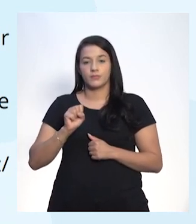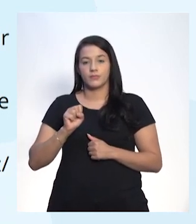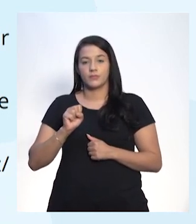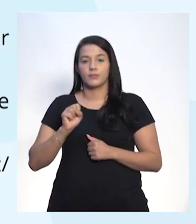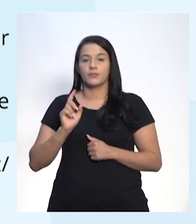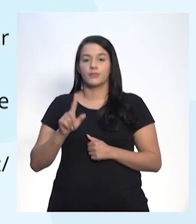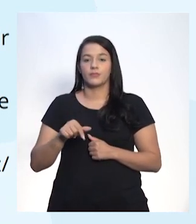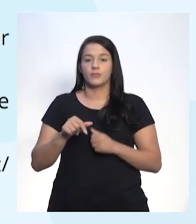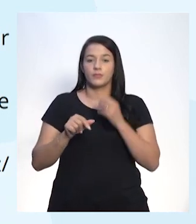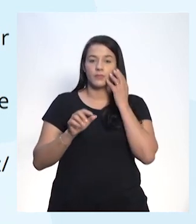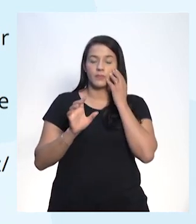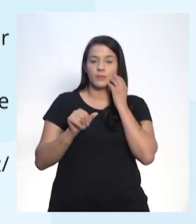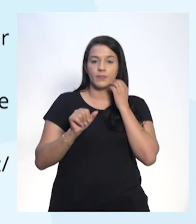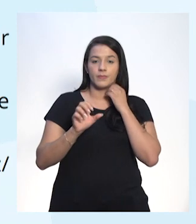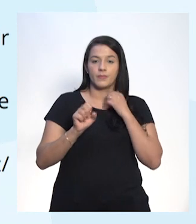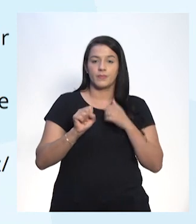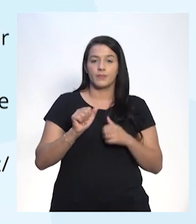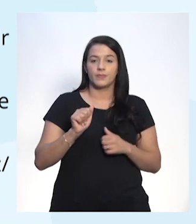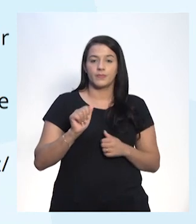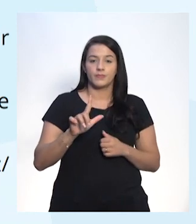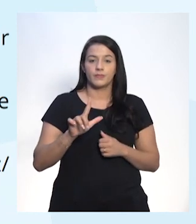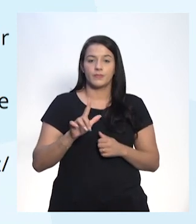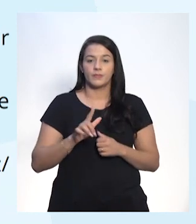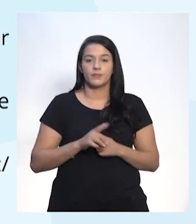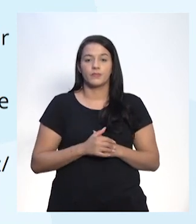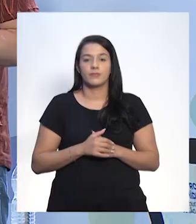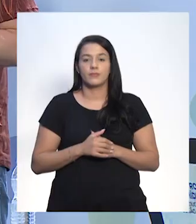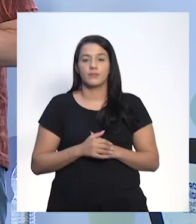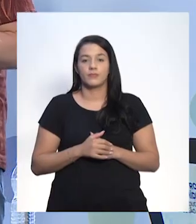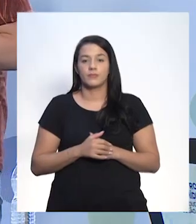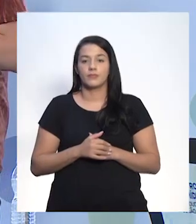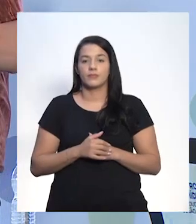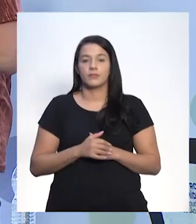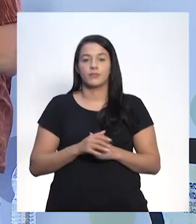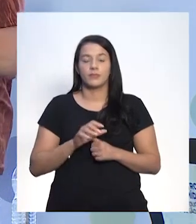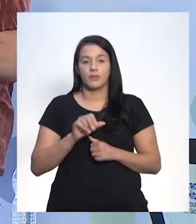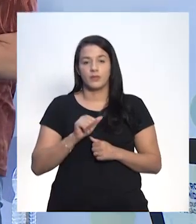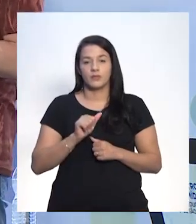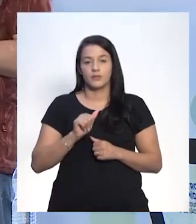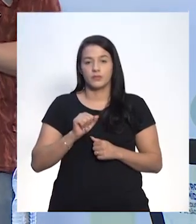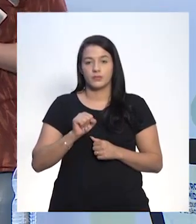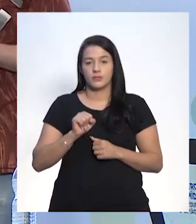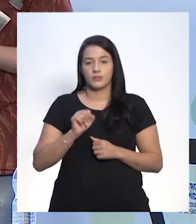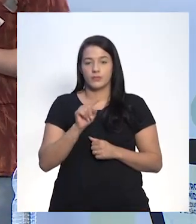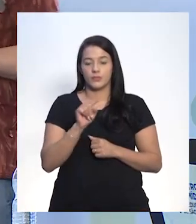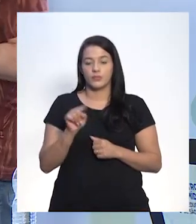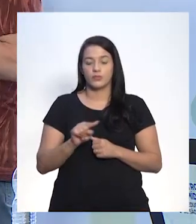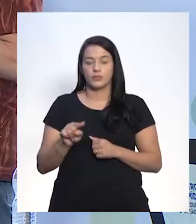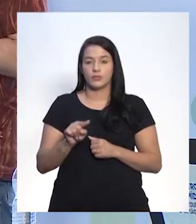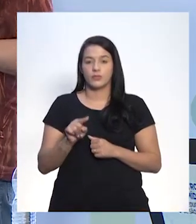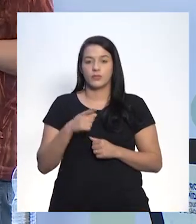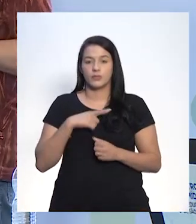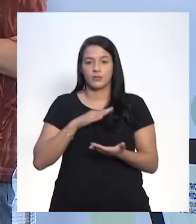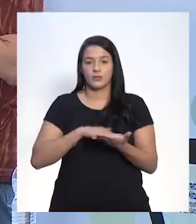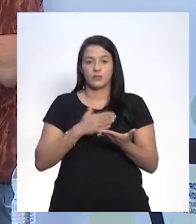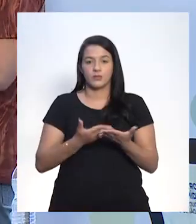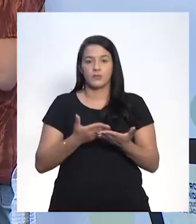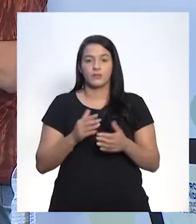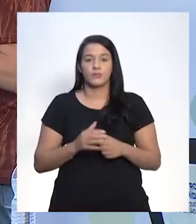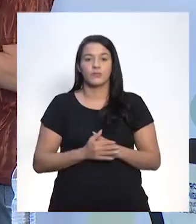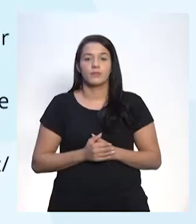Disney chama Elsa, e não Elsa. Não, em inglês é Elsa, não Elsa. Né? A gente traduz como Elsa,